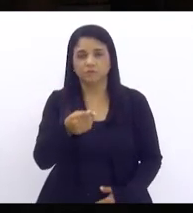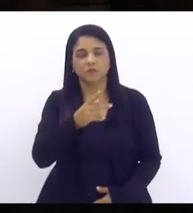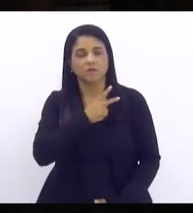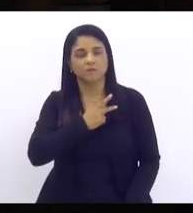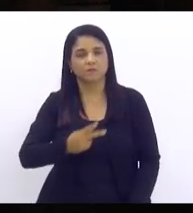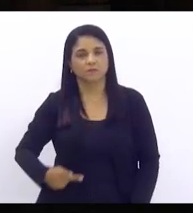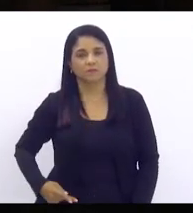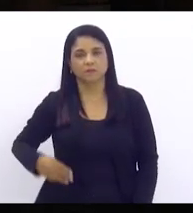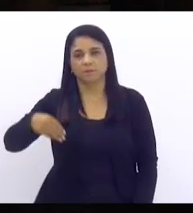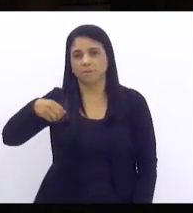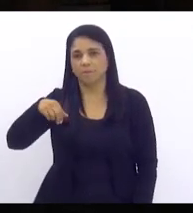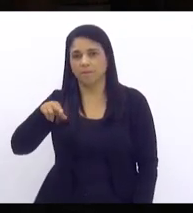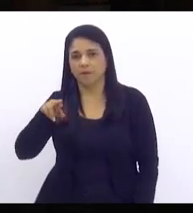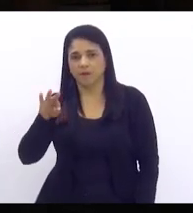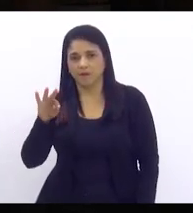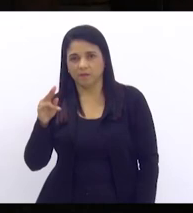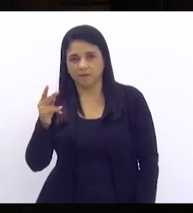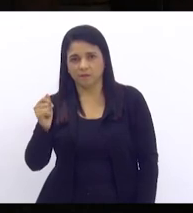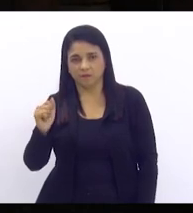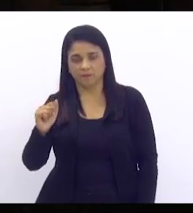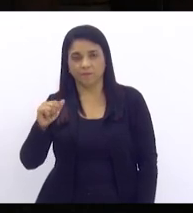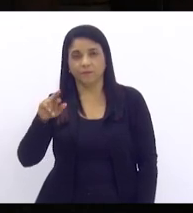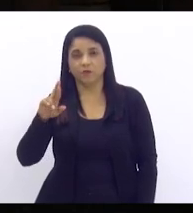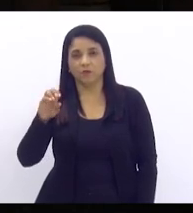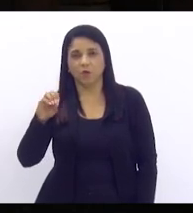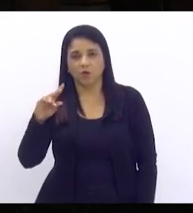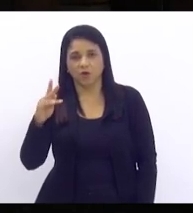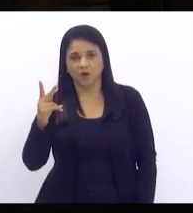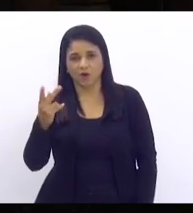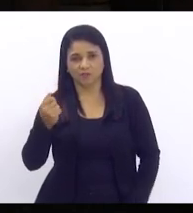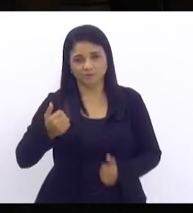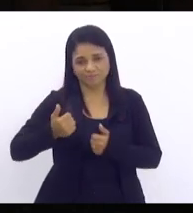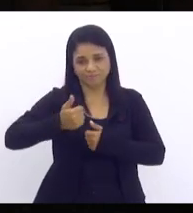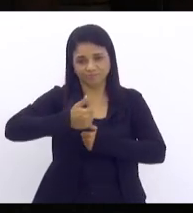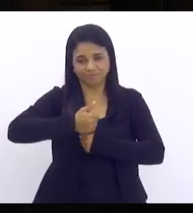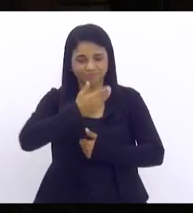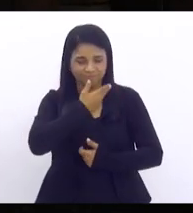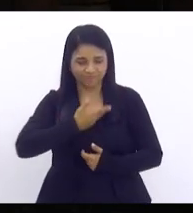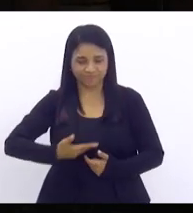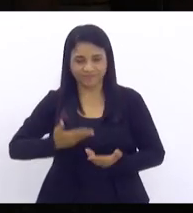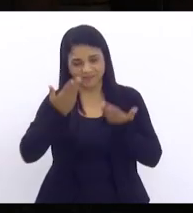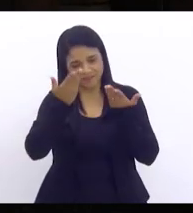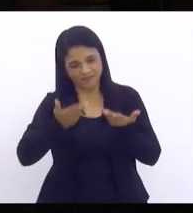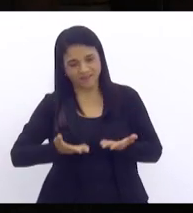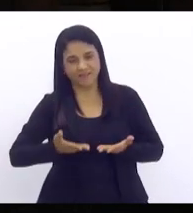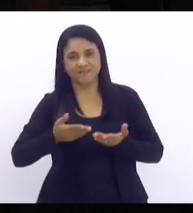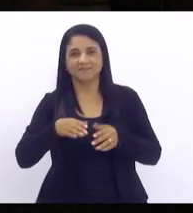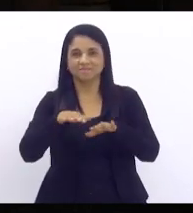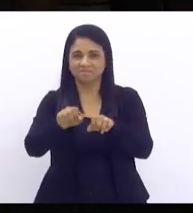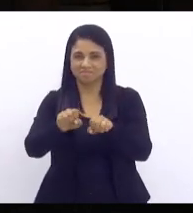presidenta Marta Rocha, que aqui preside essa nobre sessão.